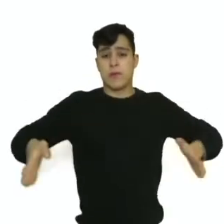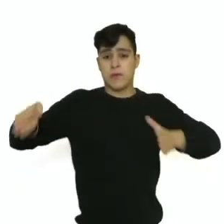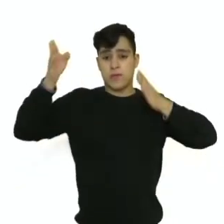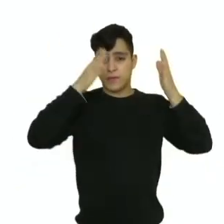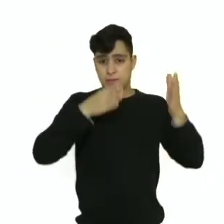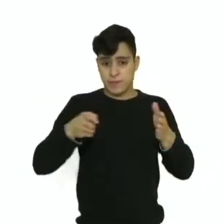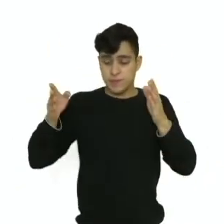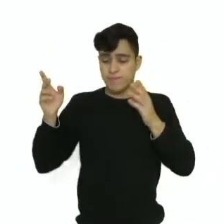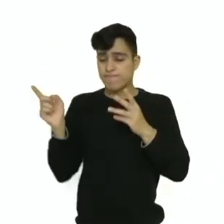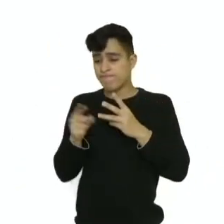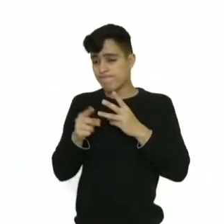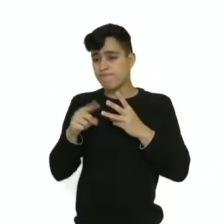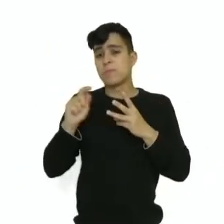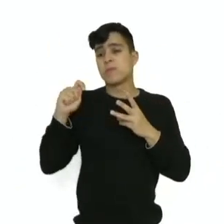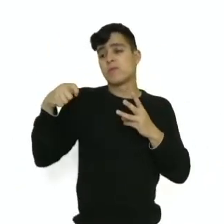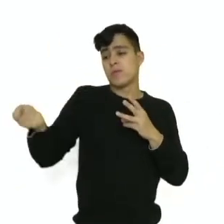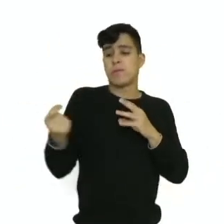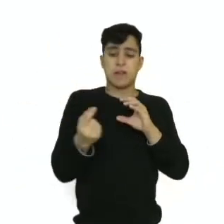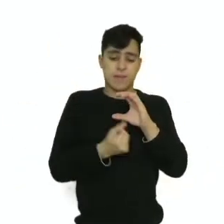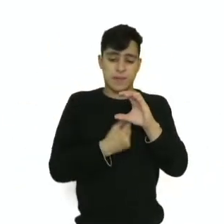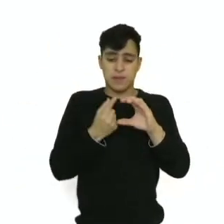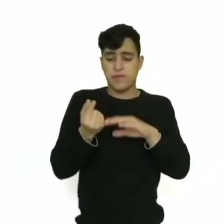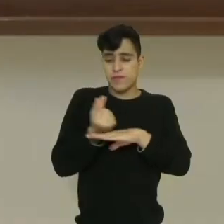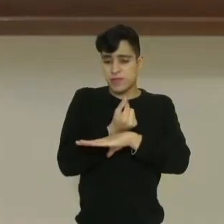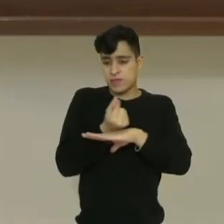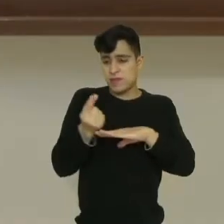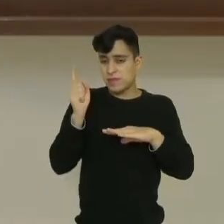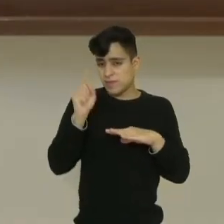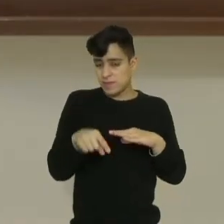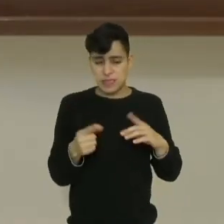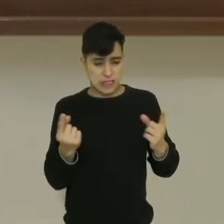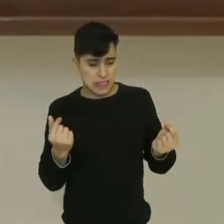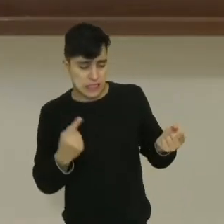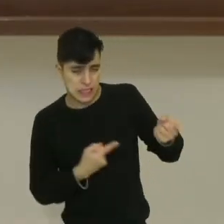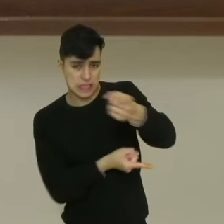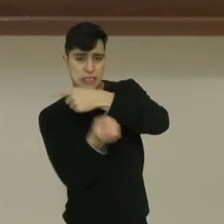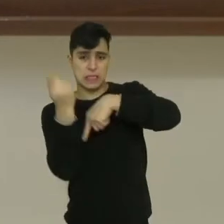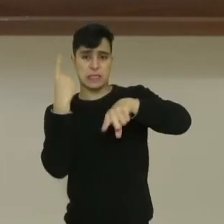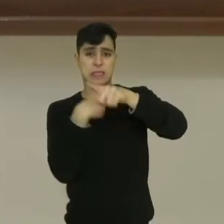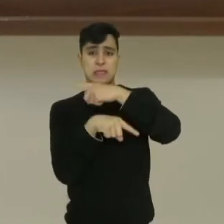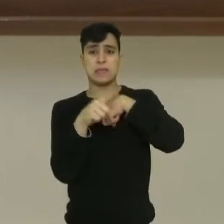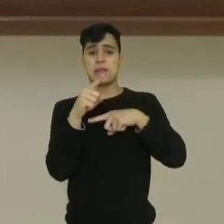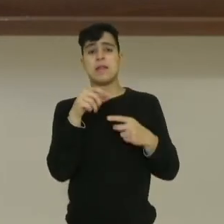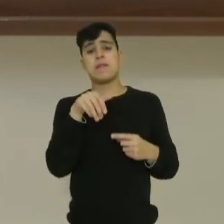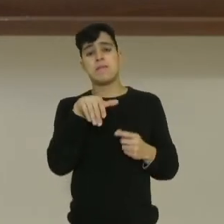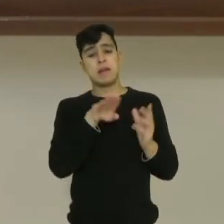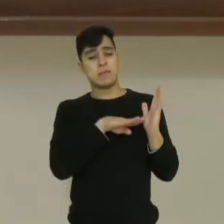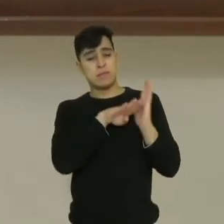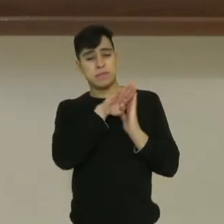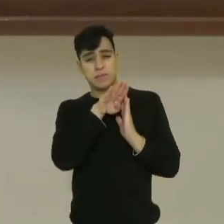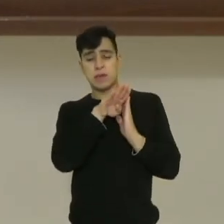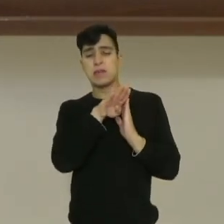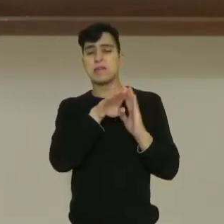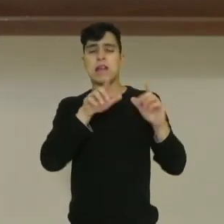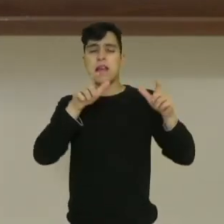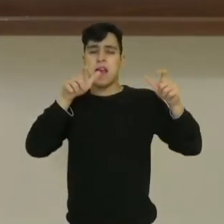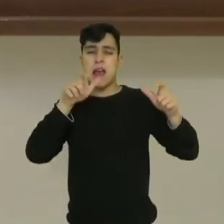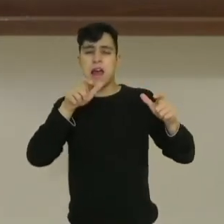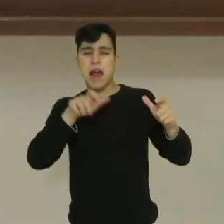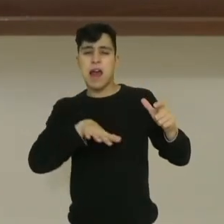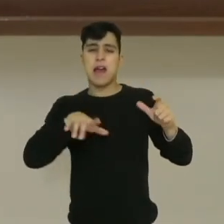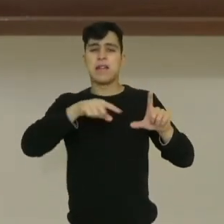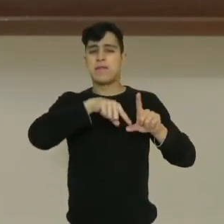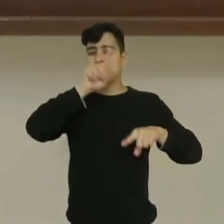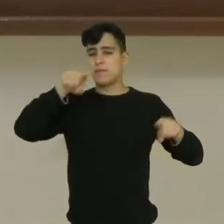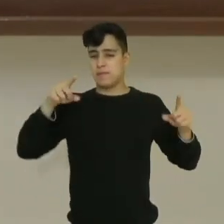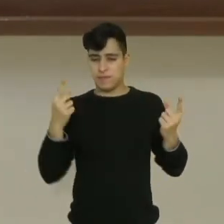fechamos com um capitalismo financeiro, onde nós temos uma circulação de dinheiro e uma potencial ascensão ao mercado financeiro. Tudo